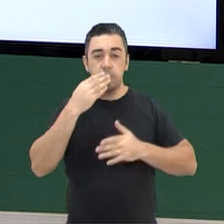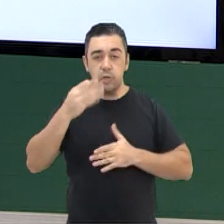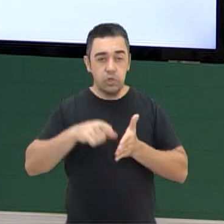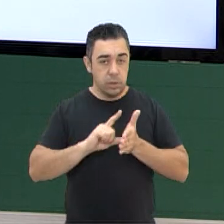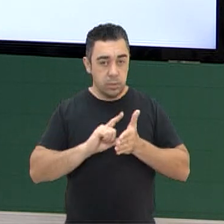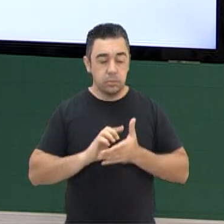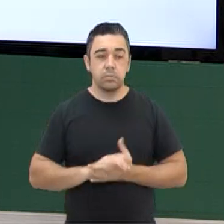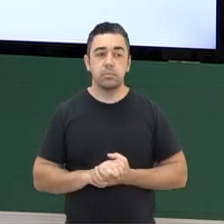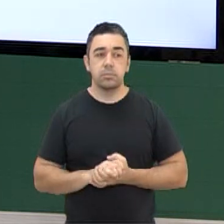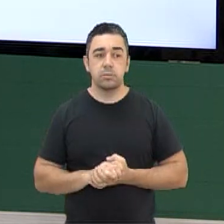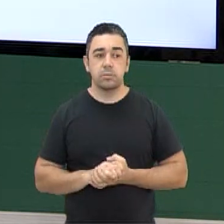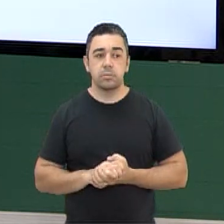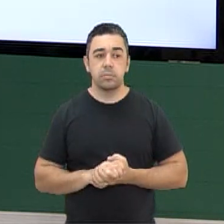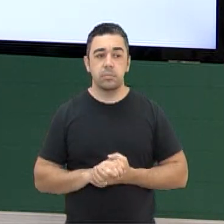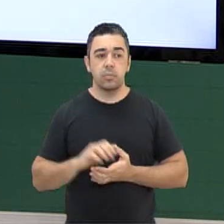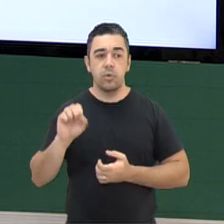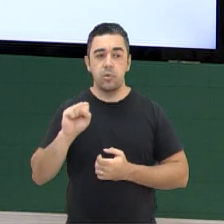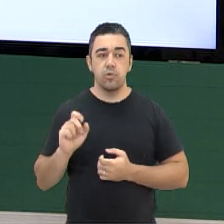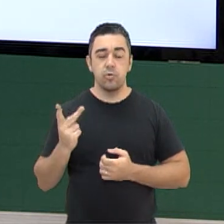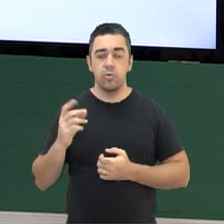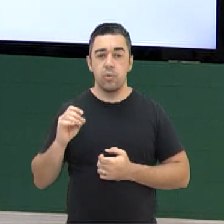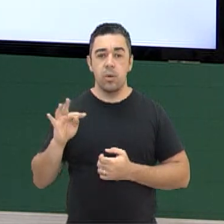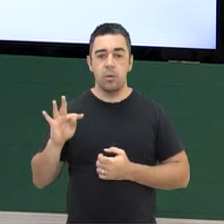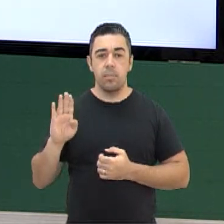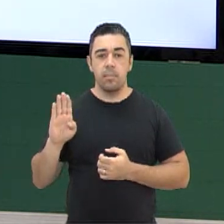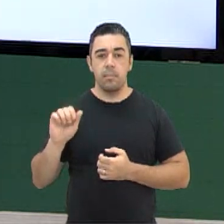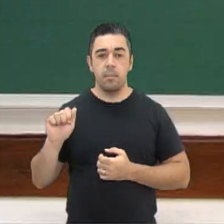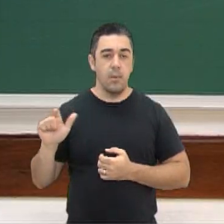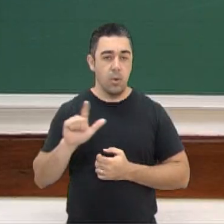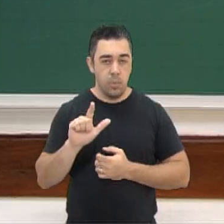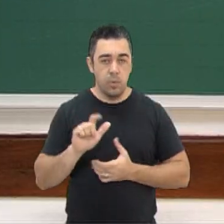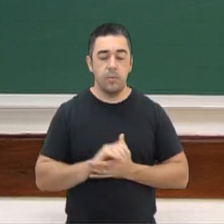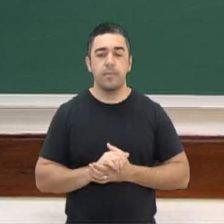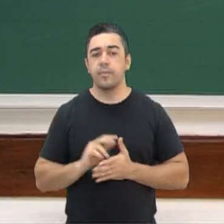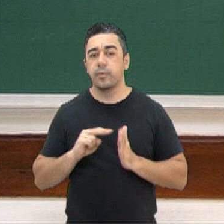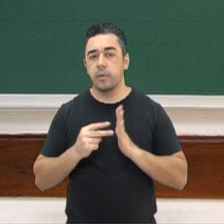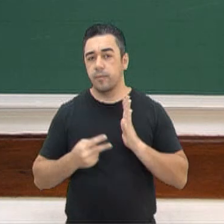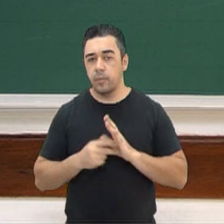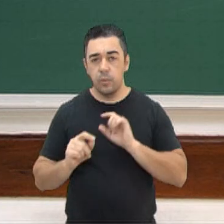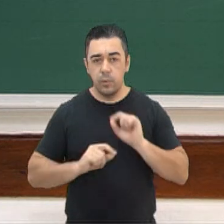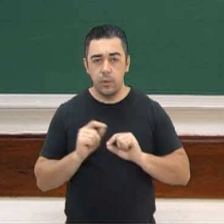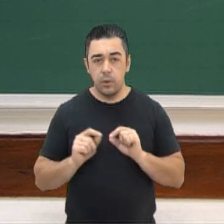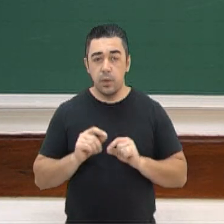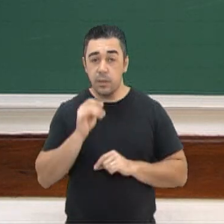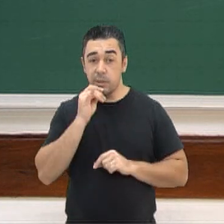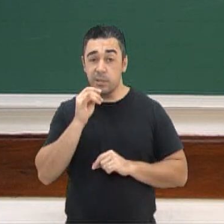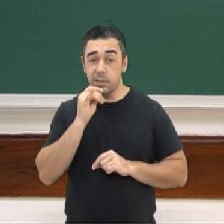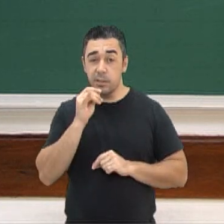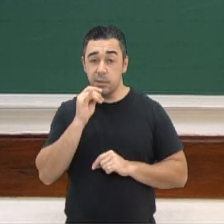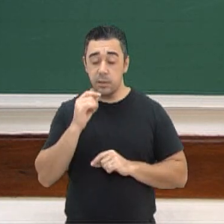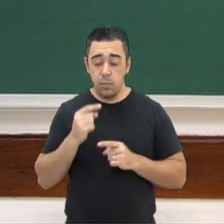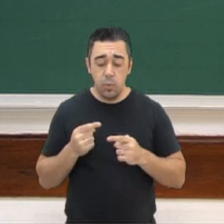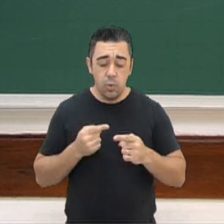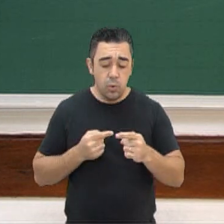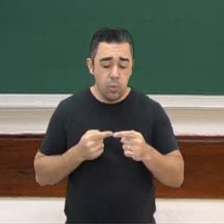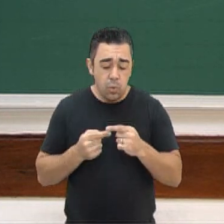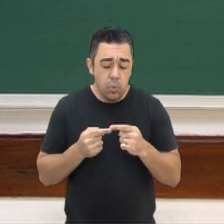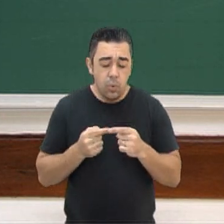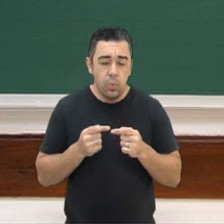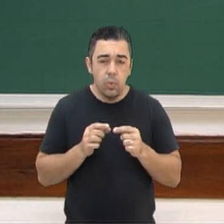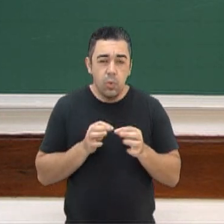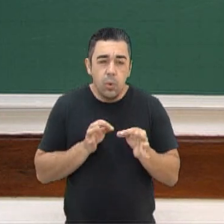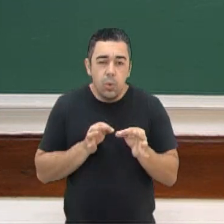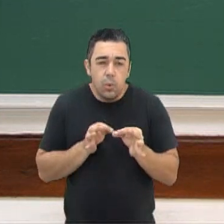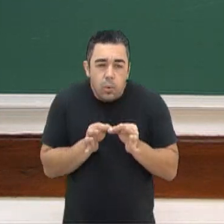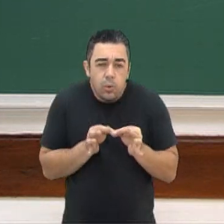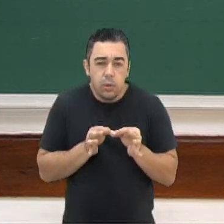juiz. Short ball se refere a uma bola lançada muito curta. Então, o